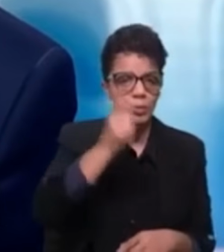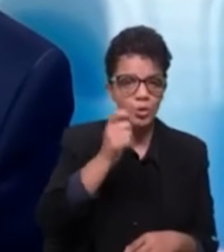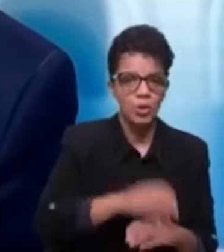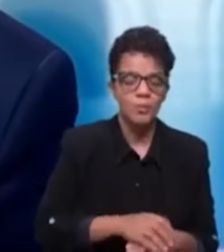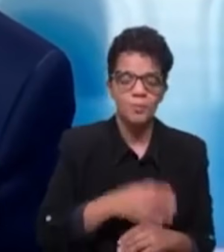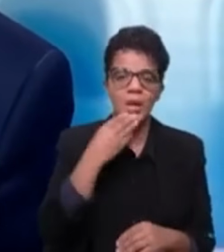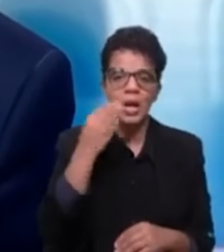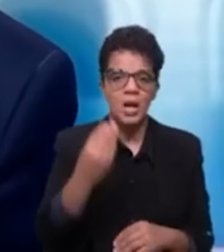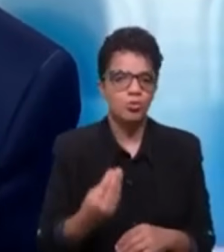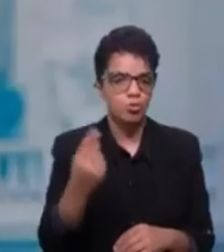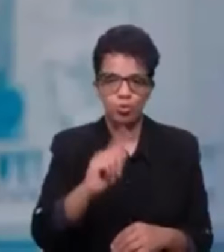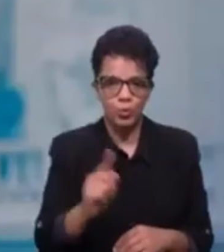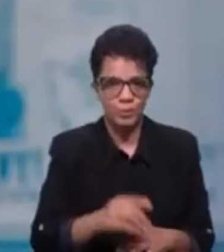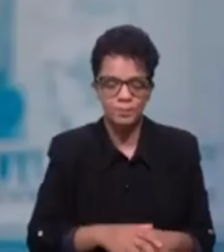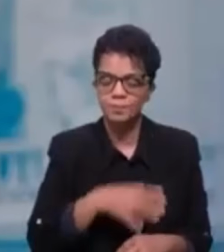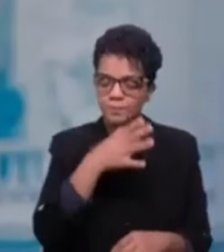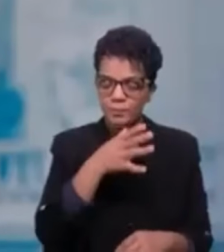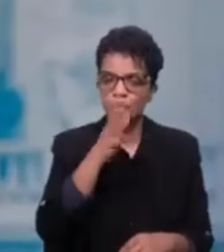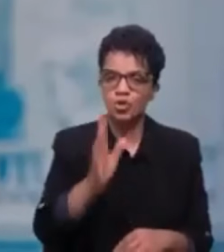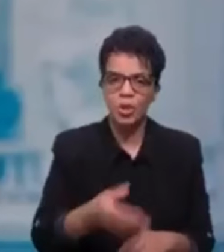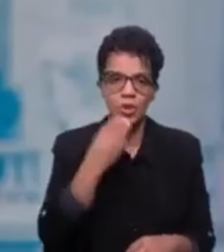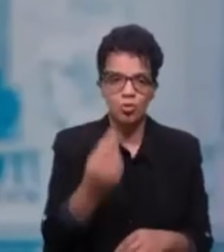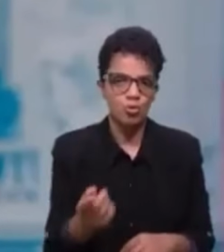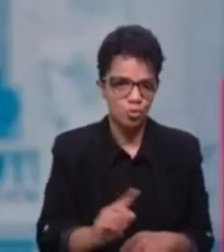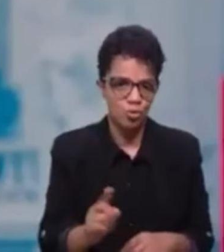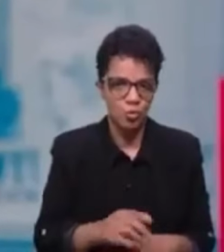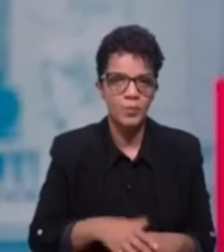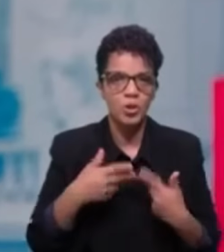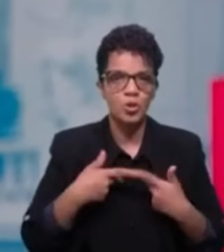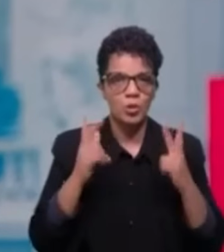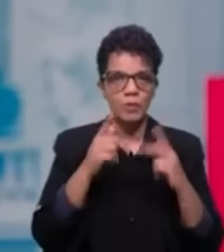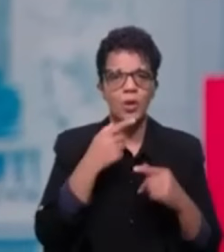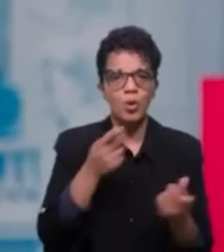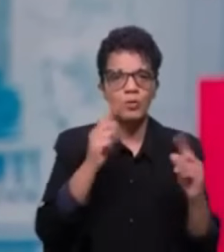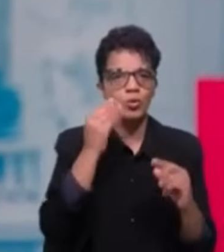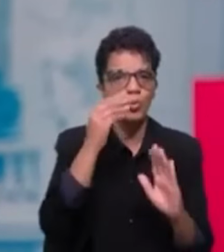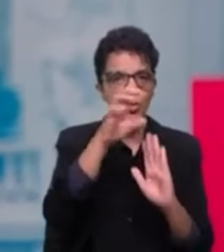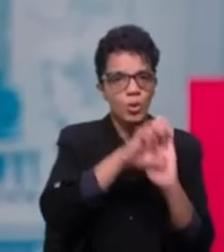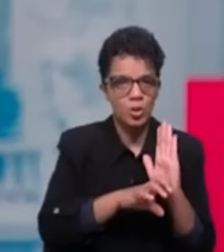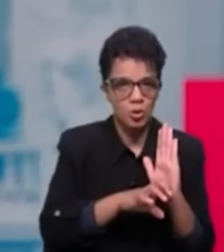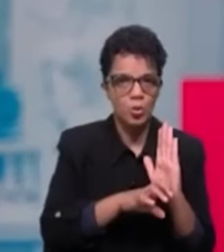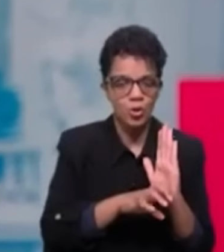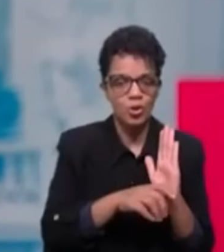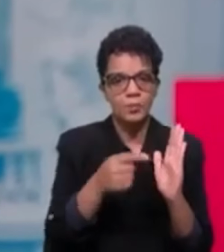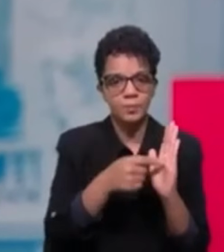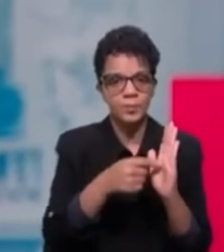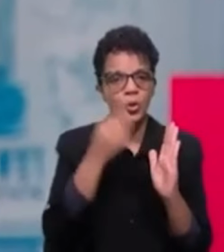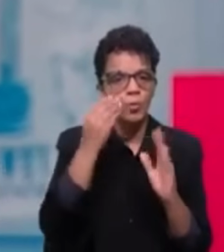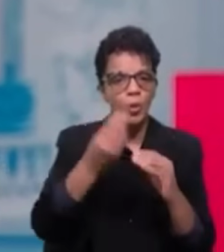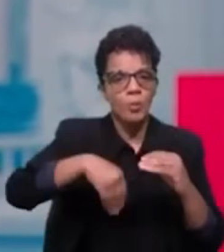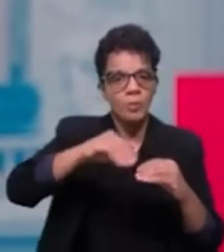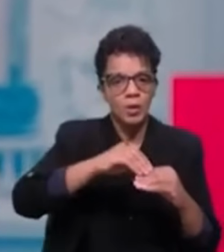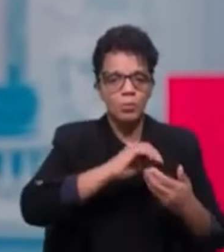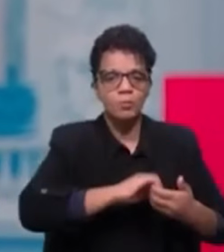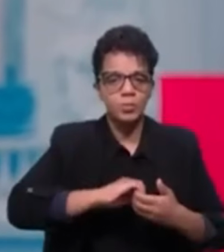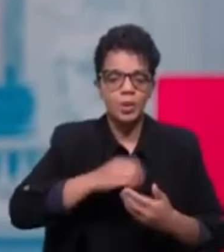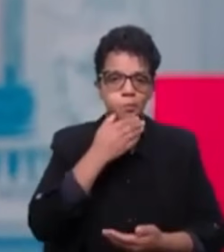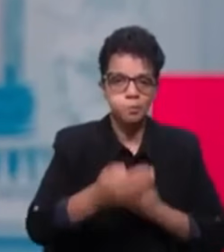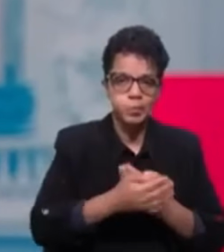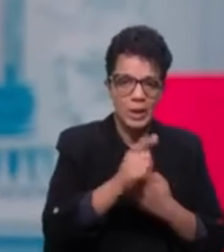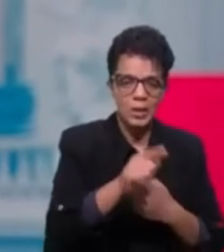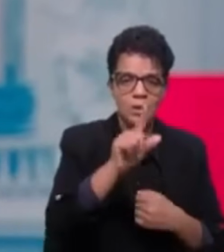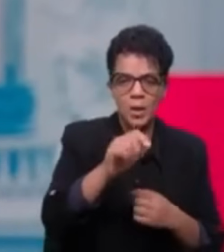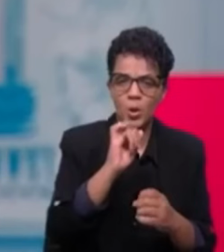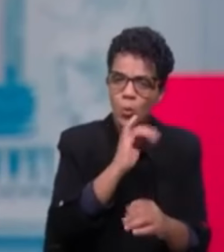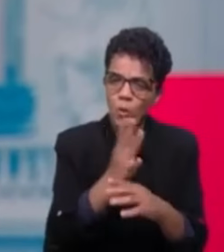pensionistas acho injusto já tive ocasião de dizer estou disponível para ir revisitar as condições de recursos da aplicação do complemento solidário para idosos nomeadamente essa mas há